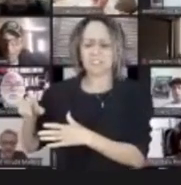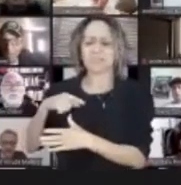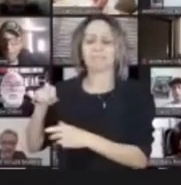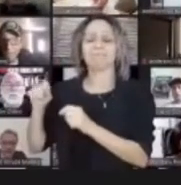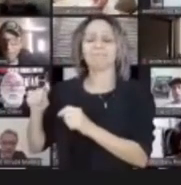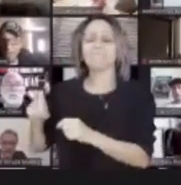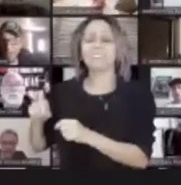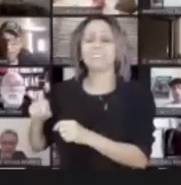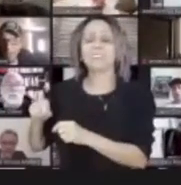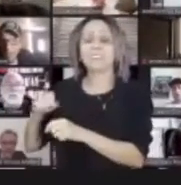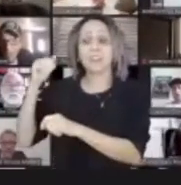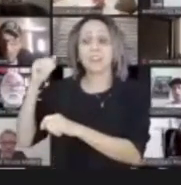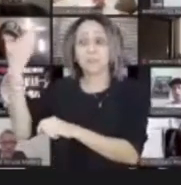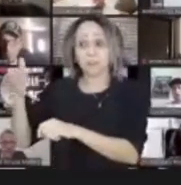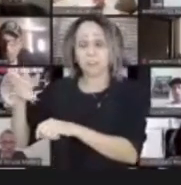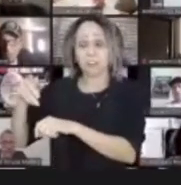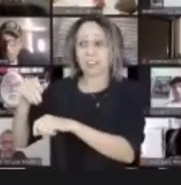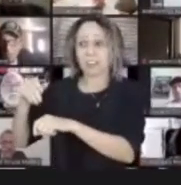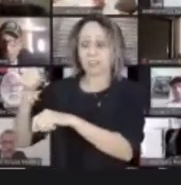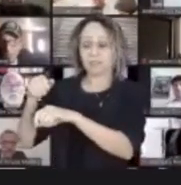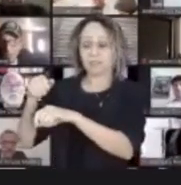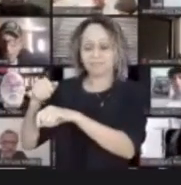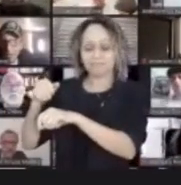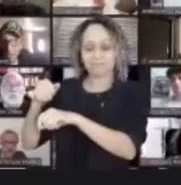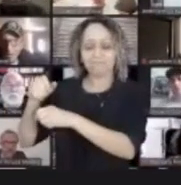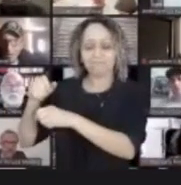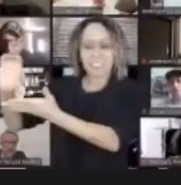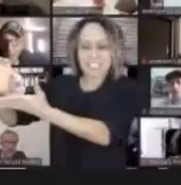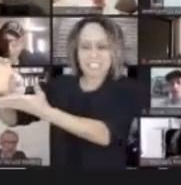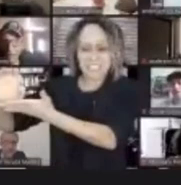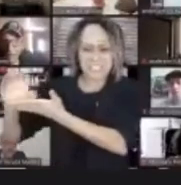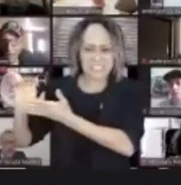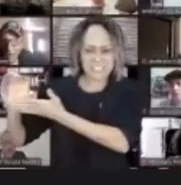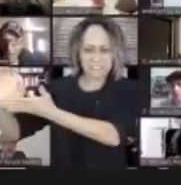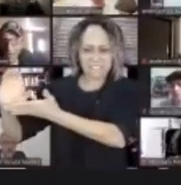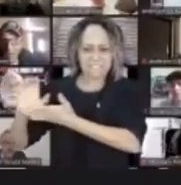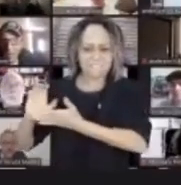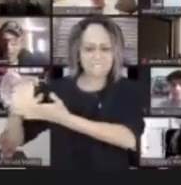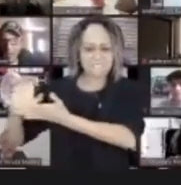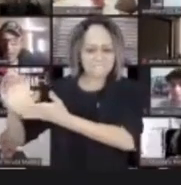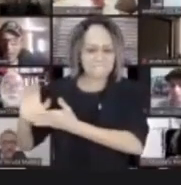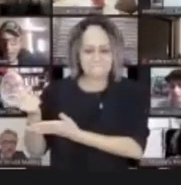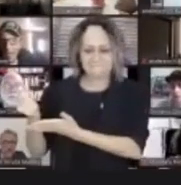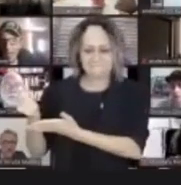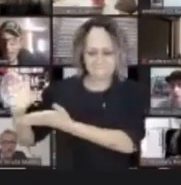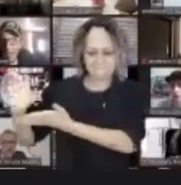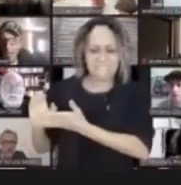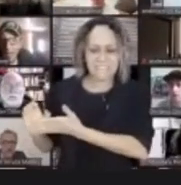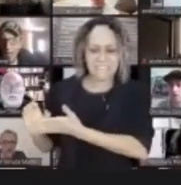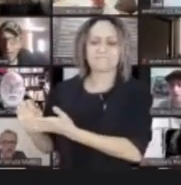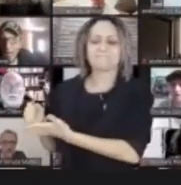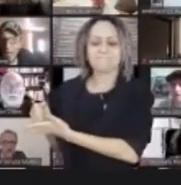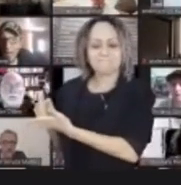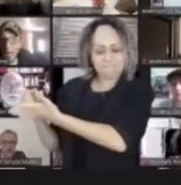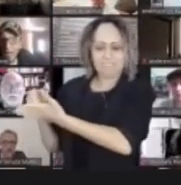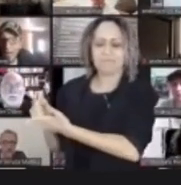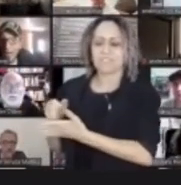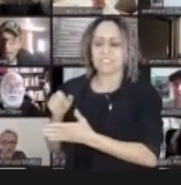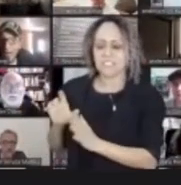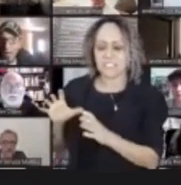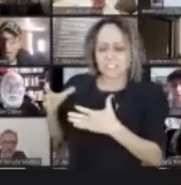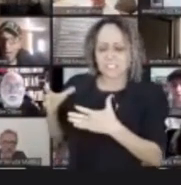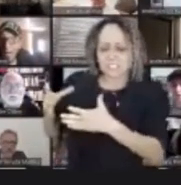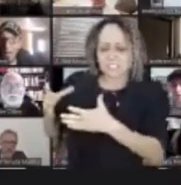esse profeta ignorância, Belzebu, aí, nós entramos com uma ação contra isso. É, principalmente tem dinheiro